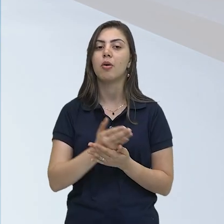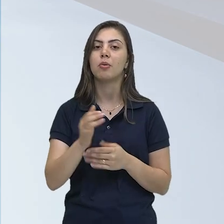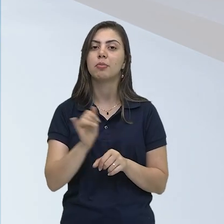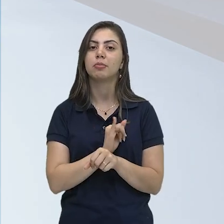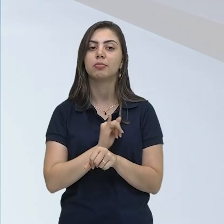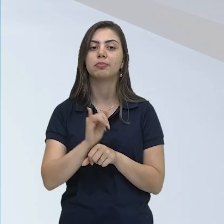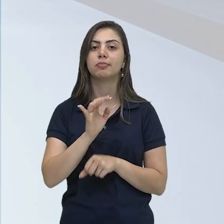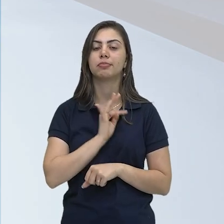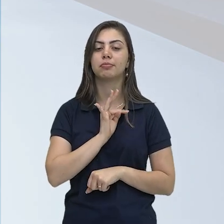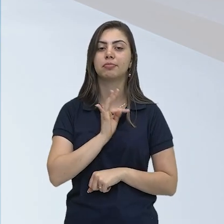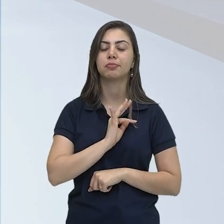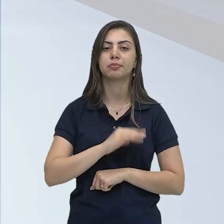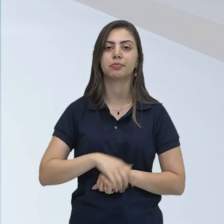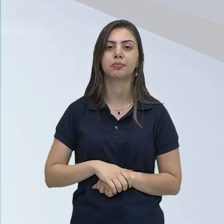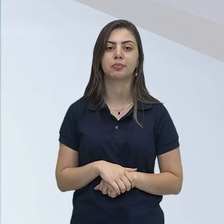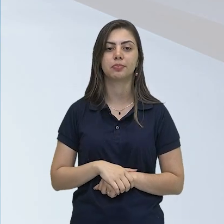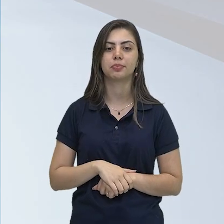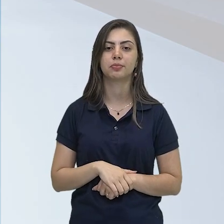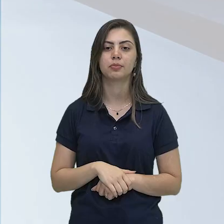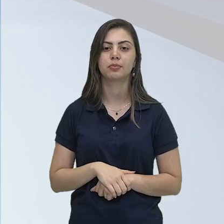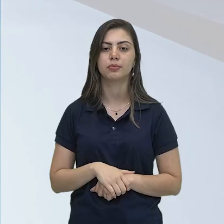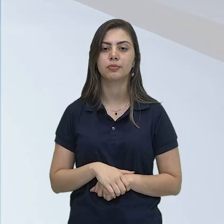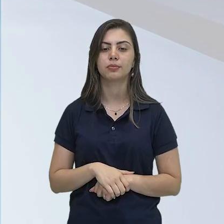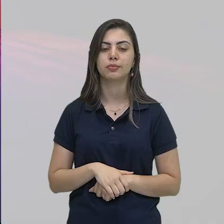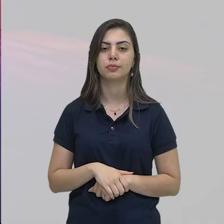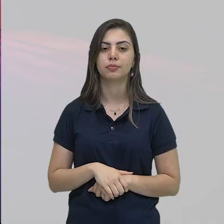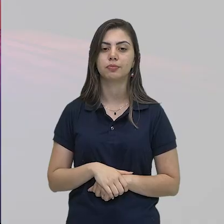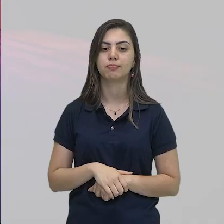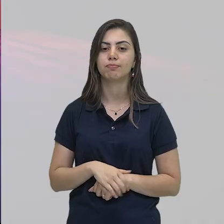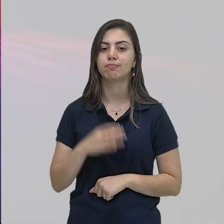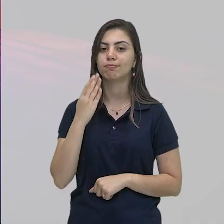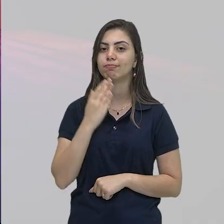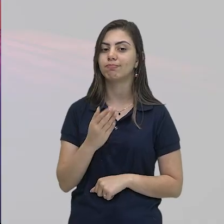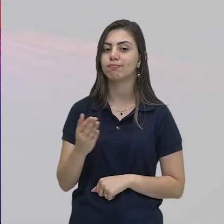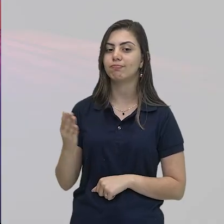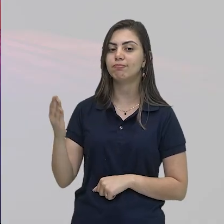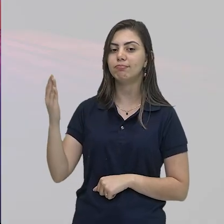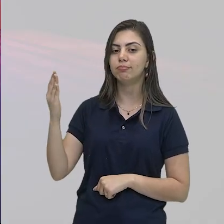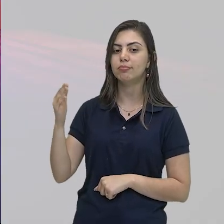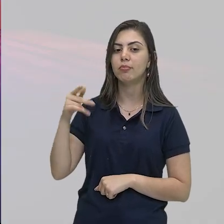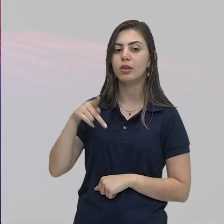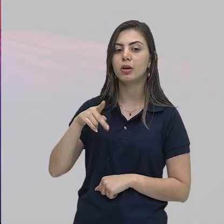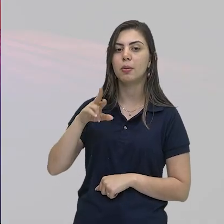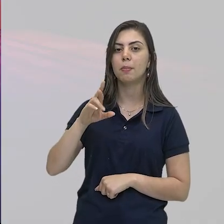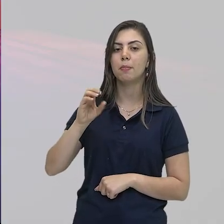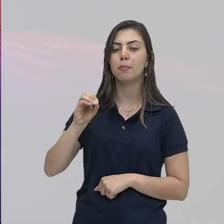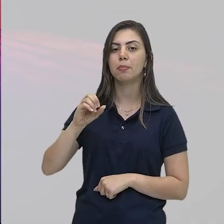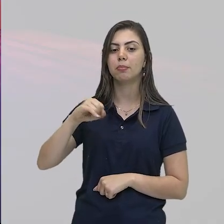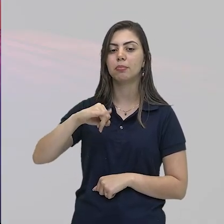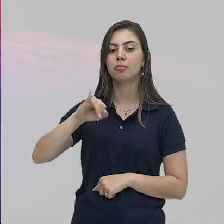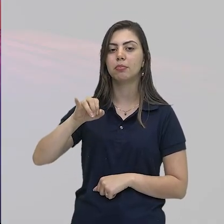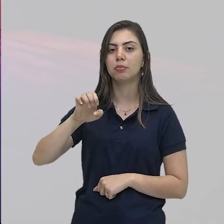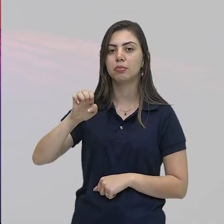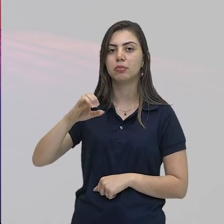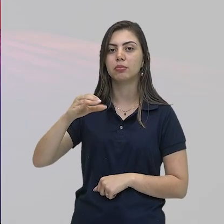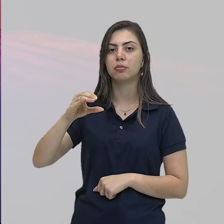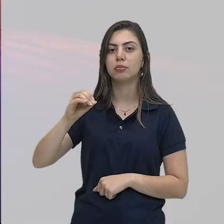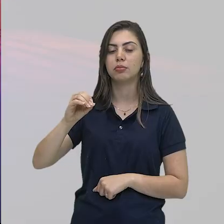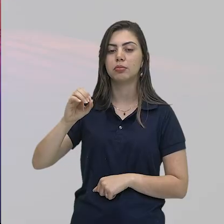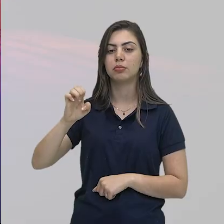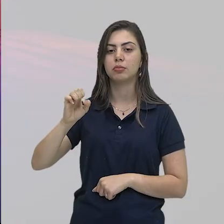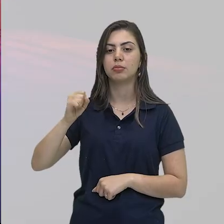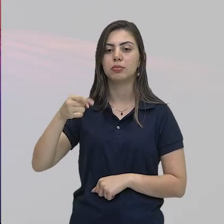no tarracá, começando ali pelas projeções, que é o ato de quê? De projetar o